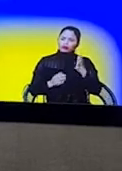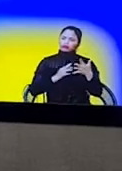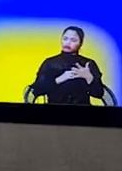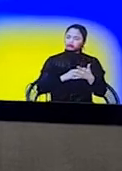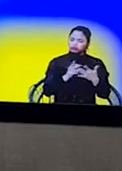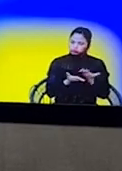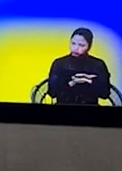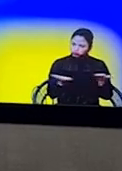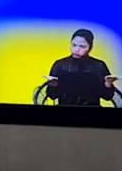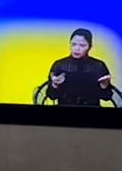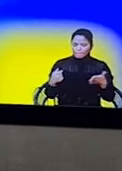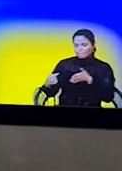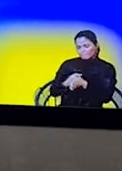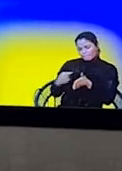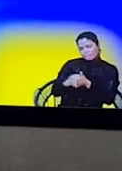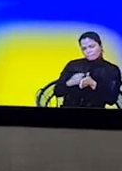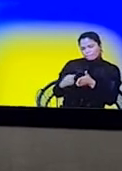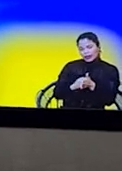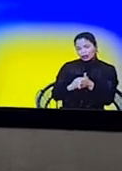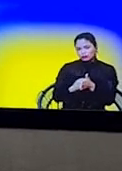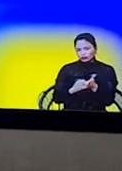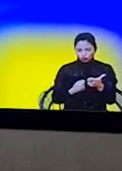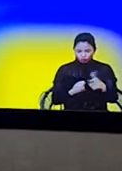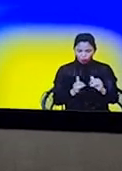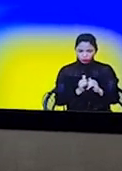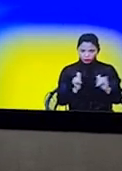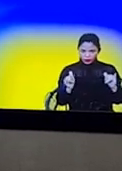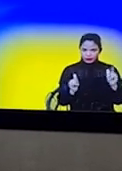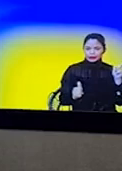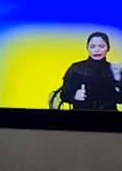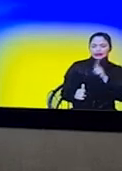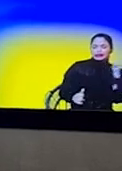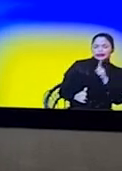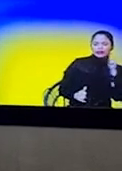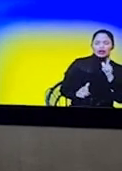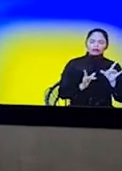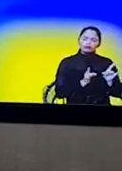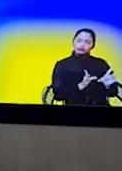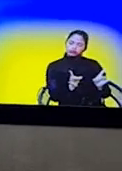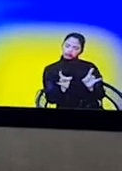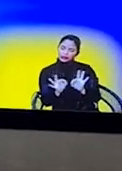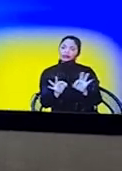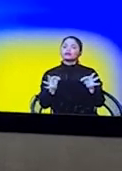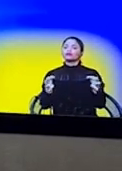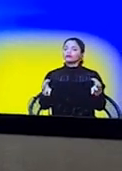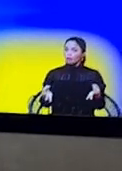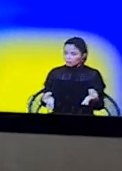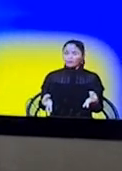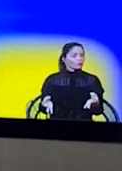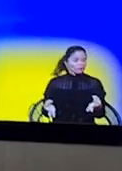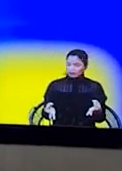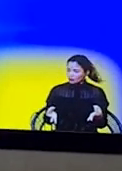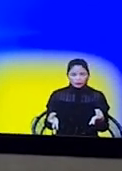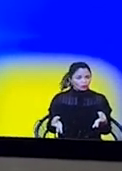vocês perguntam para a gente quer partir de novo. Tem que ser ganha-ganha, tem que ser para vender mais, tem que ser simples. A gente não está aqui para